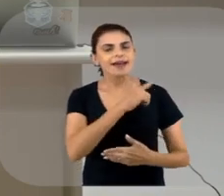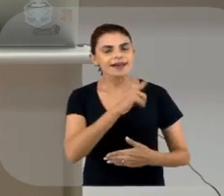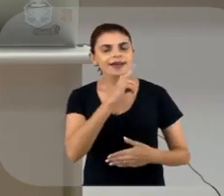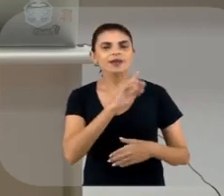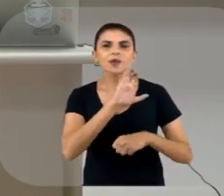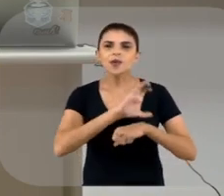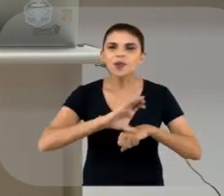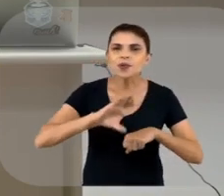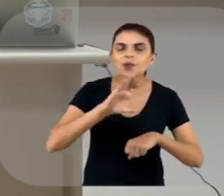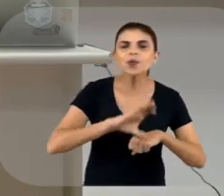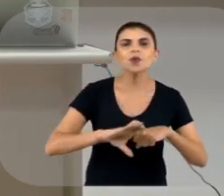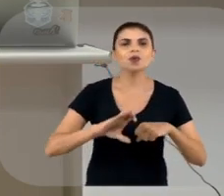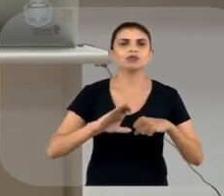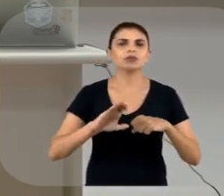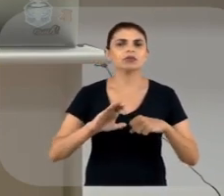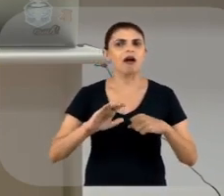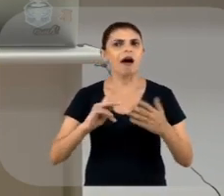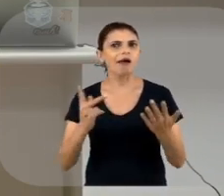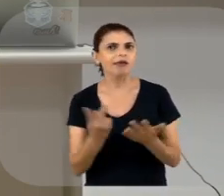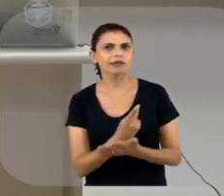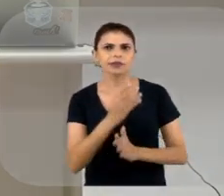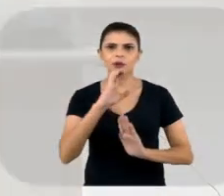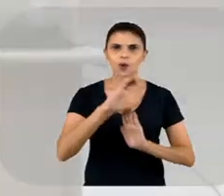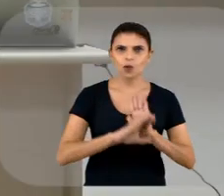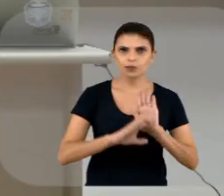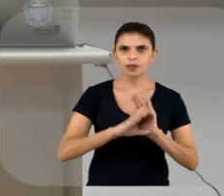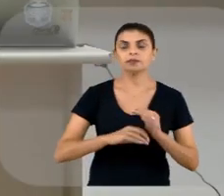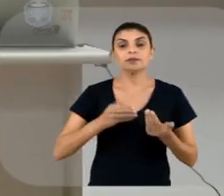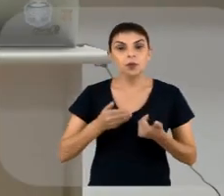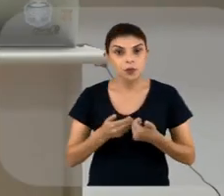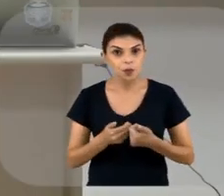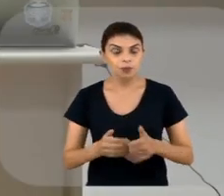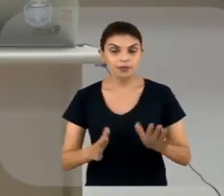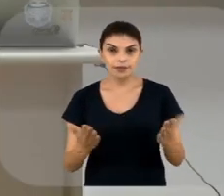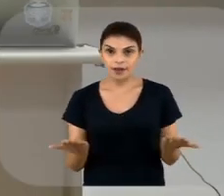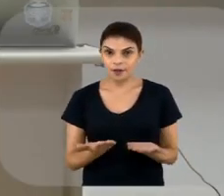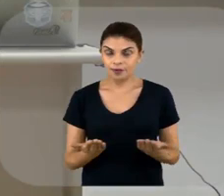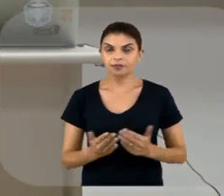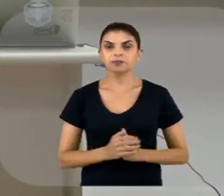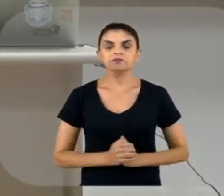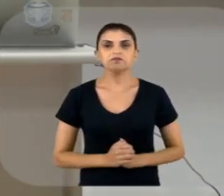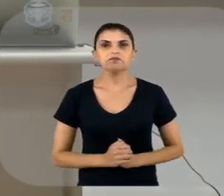que é complexo e cheio de conceitos. Começando, então,